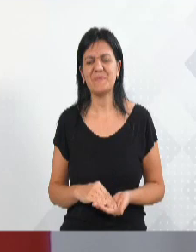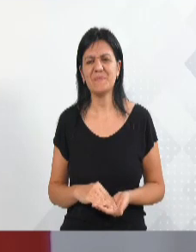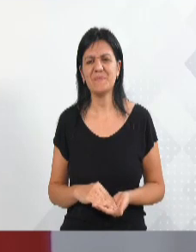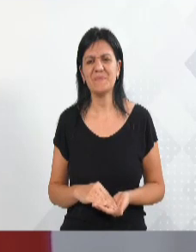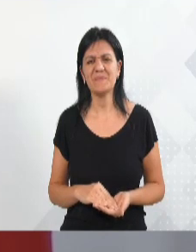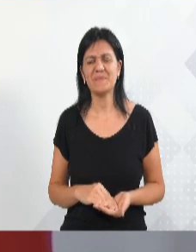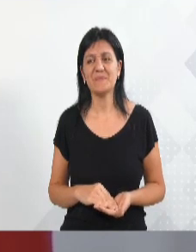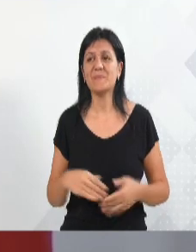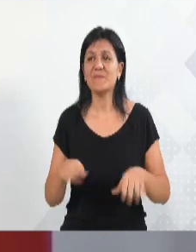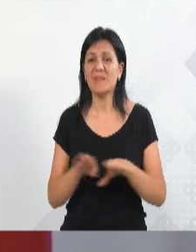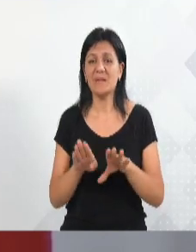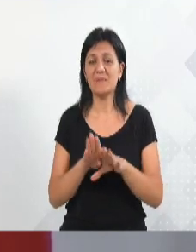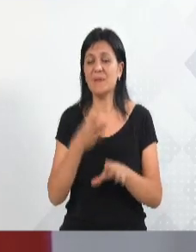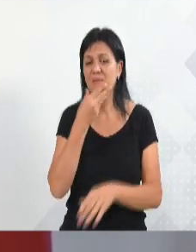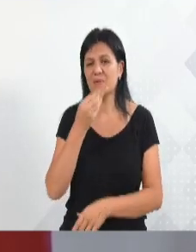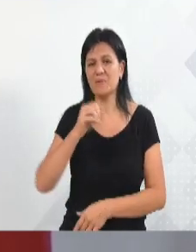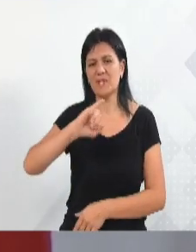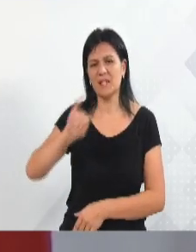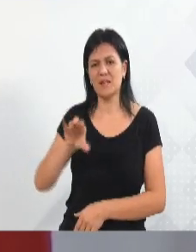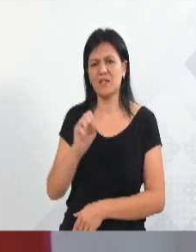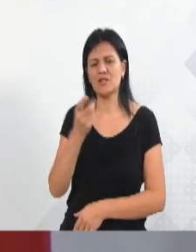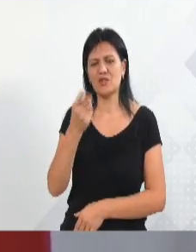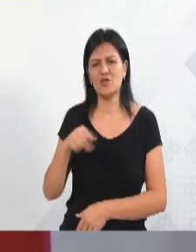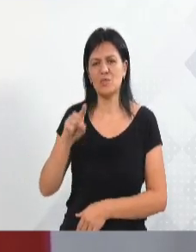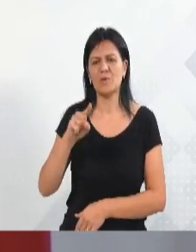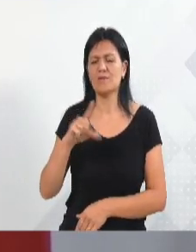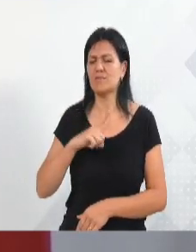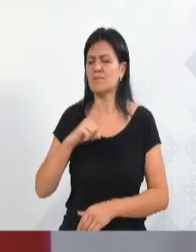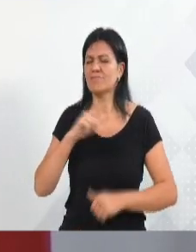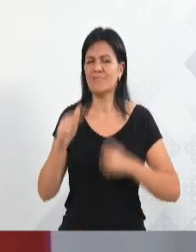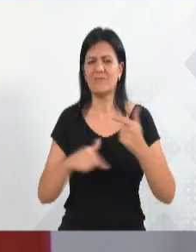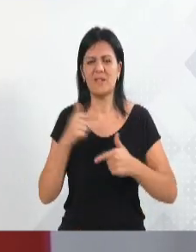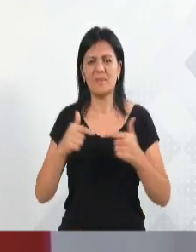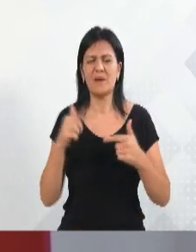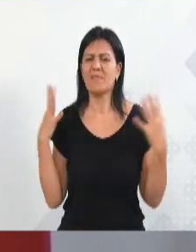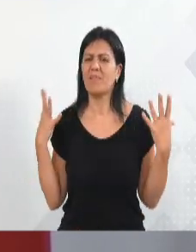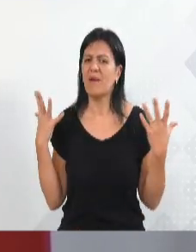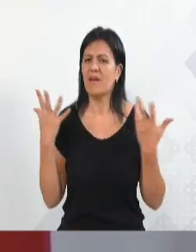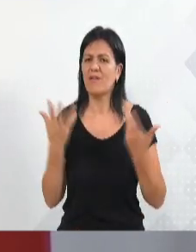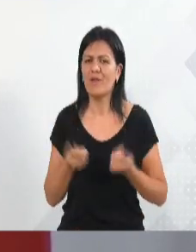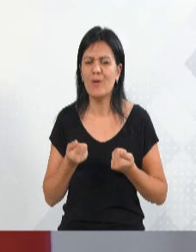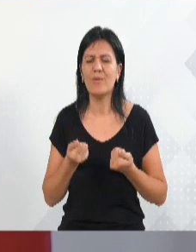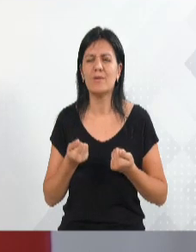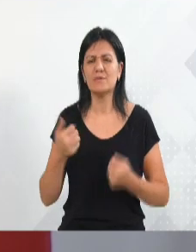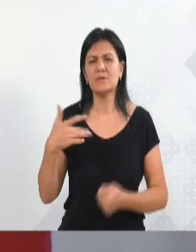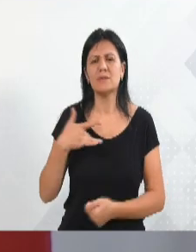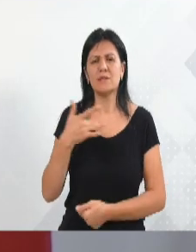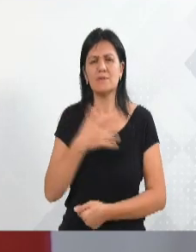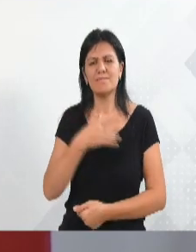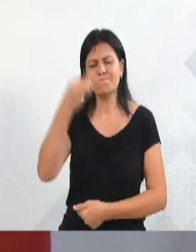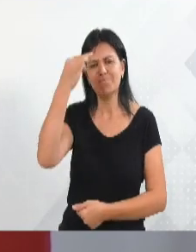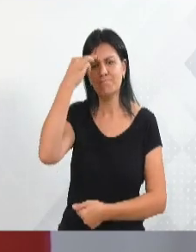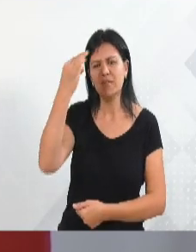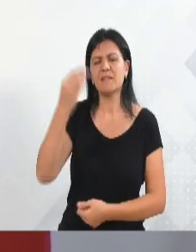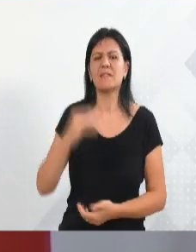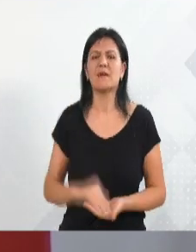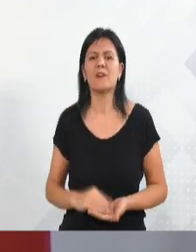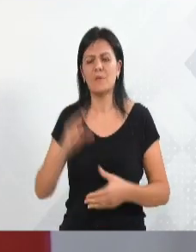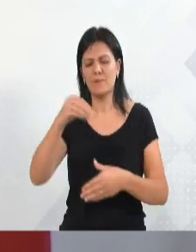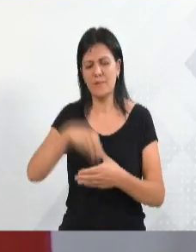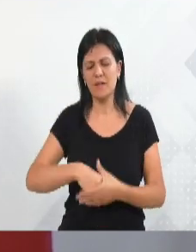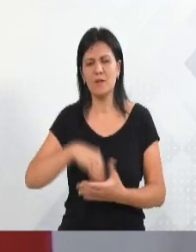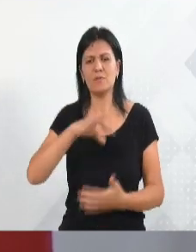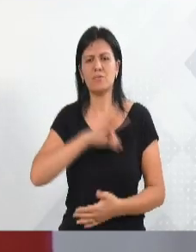o senhor João, que tem esse trabalho maravilhoso de reciclagem, de saúde mental, dentro da